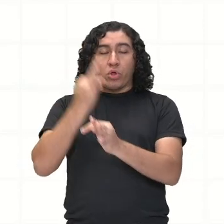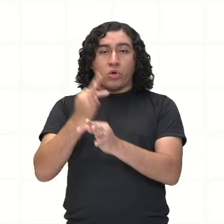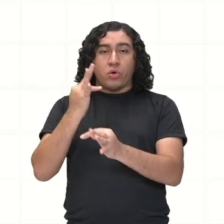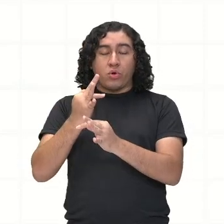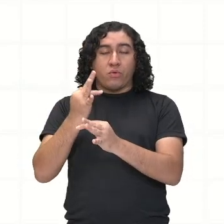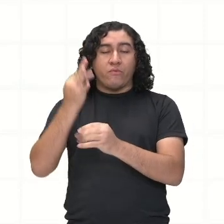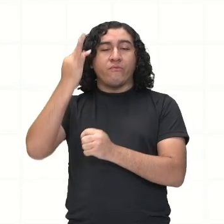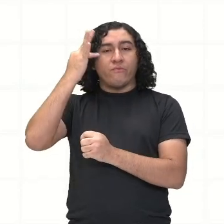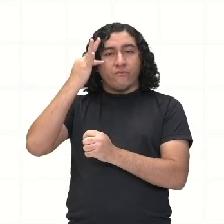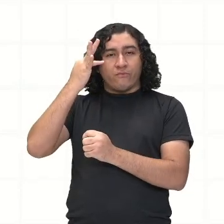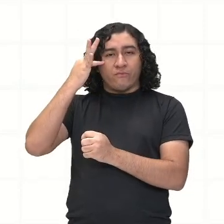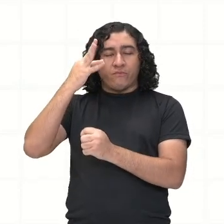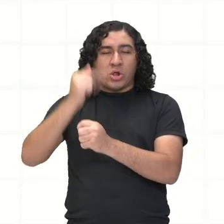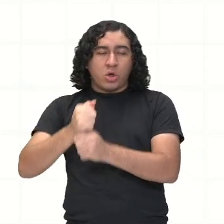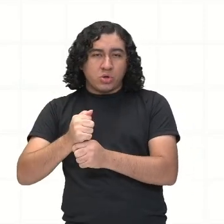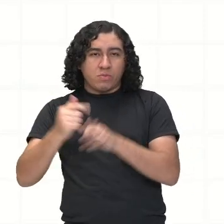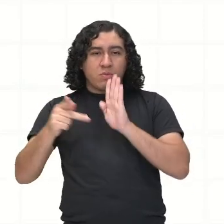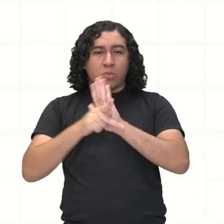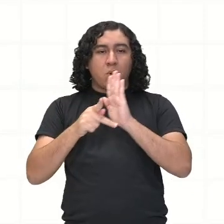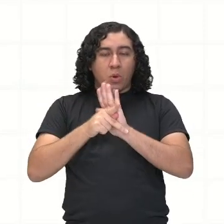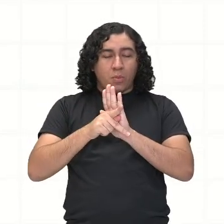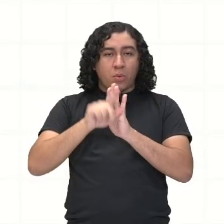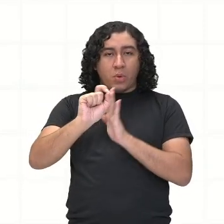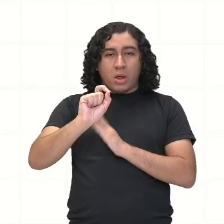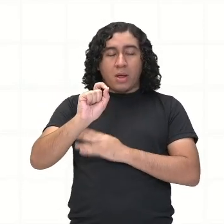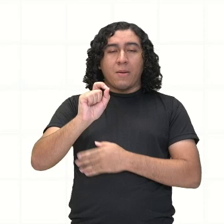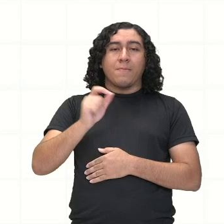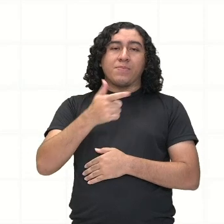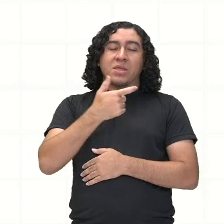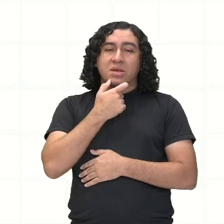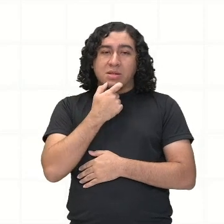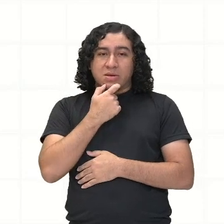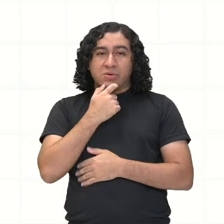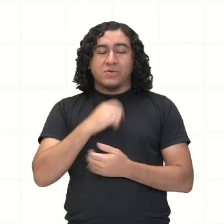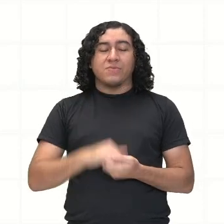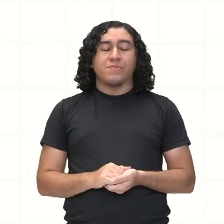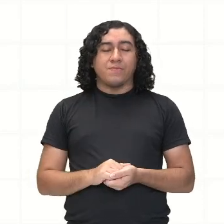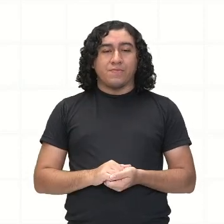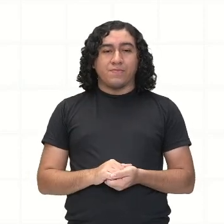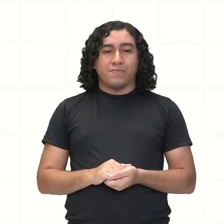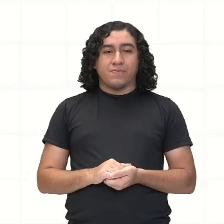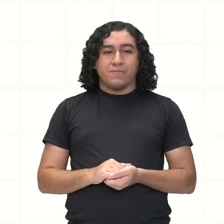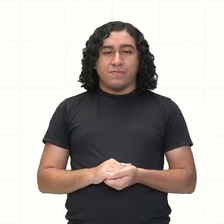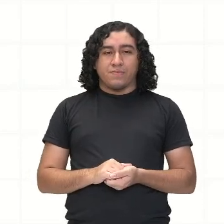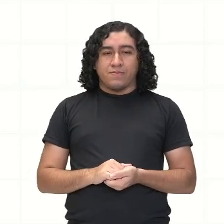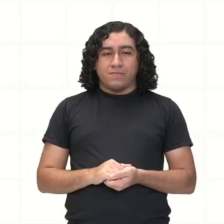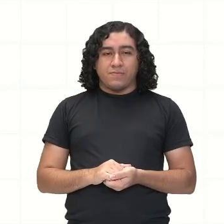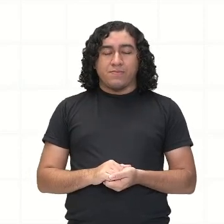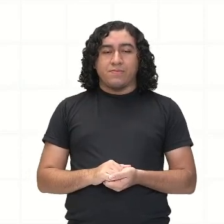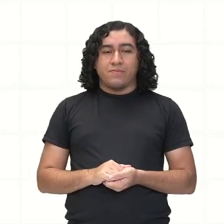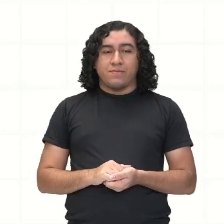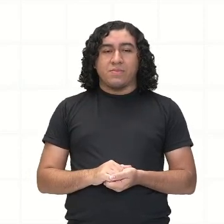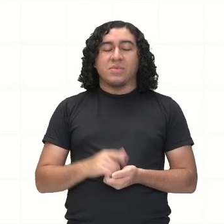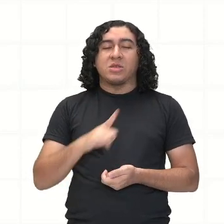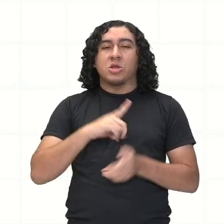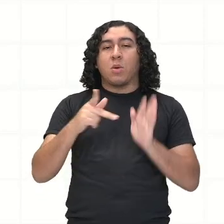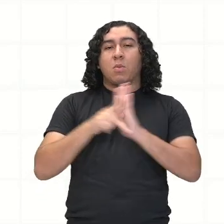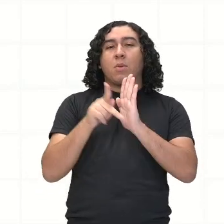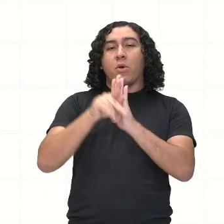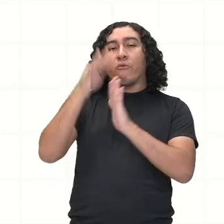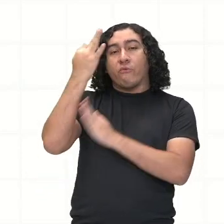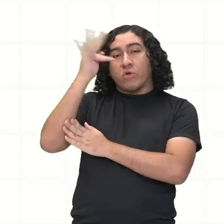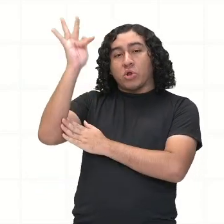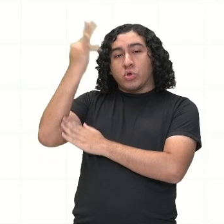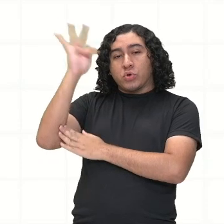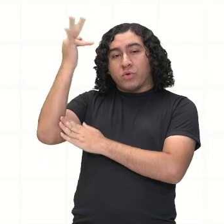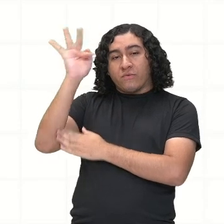inglês. Defendia a filosofia política. Era próximo da família real e defendeu até